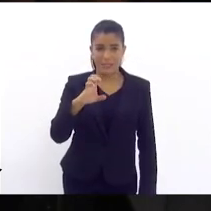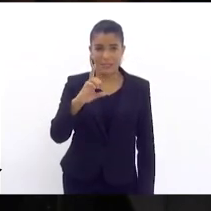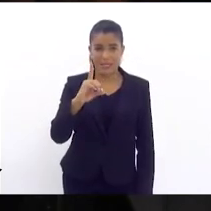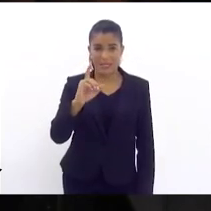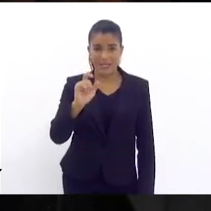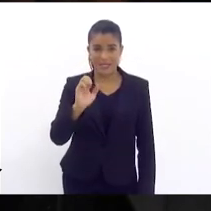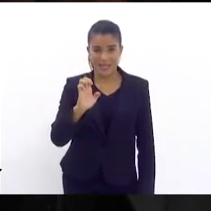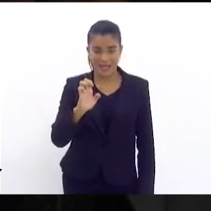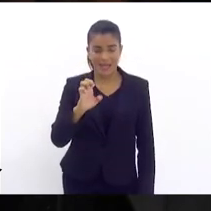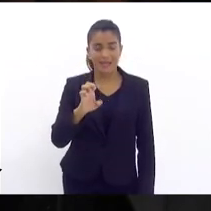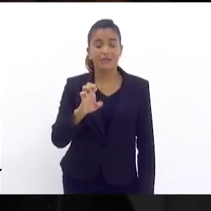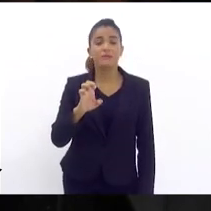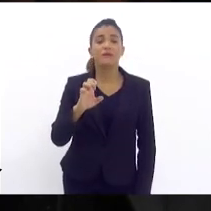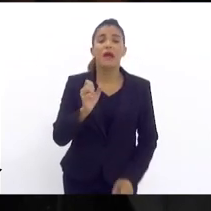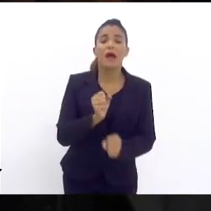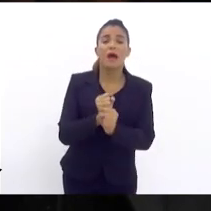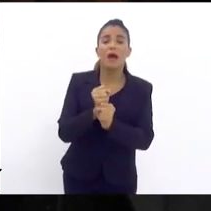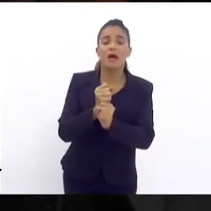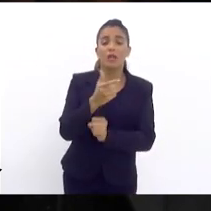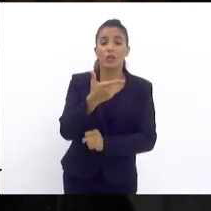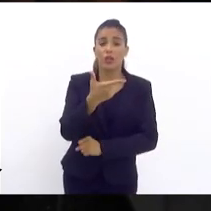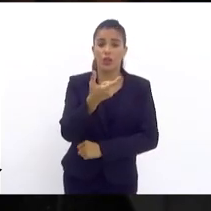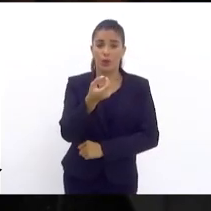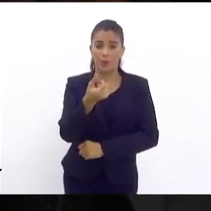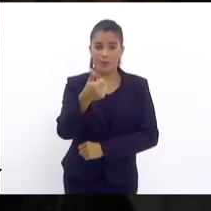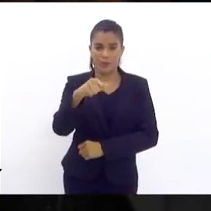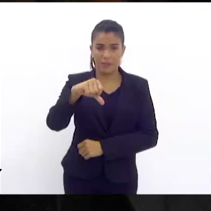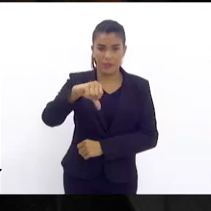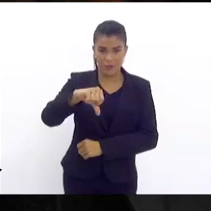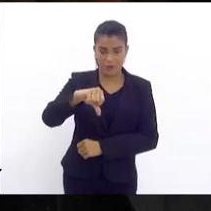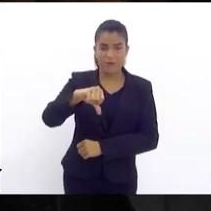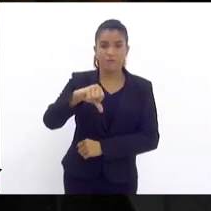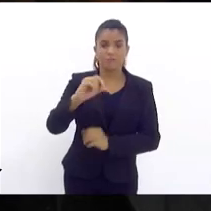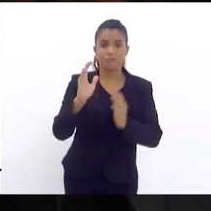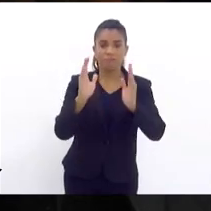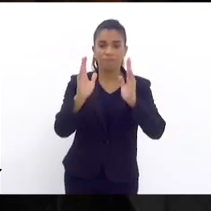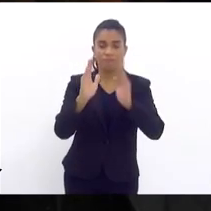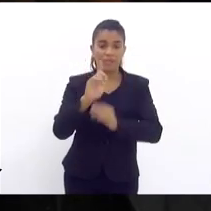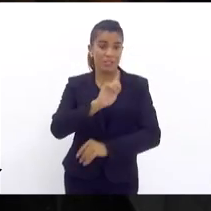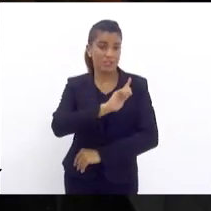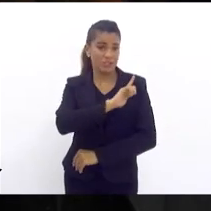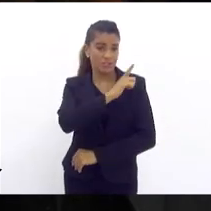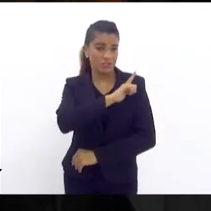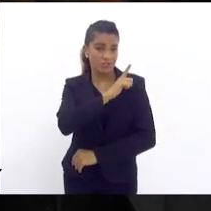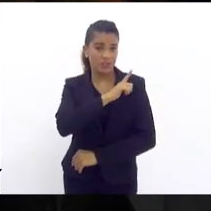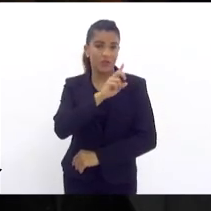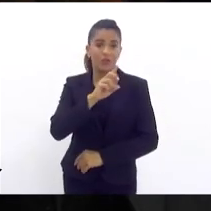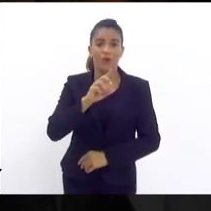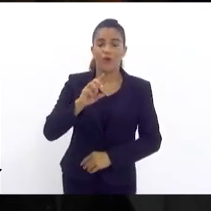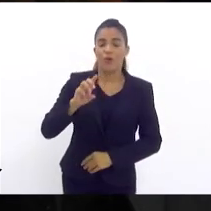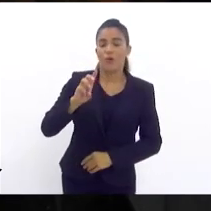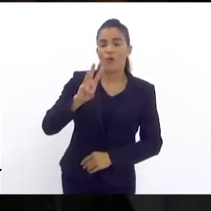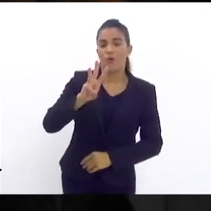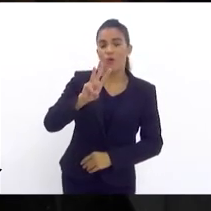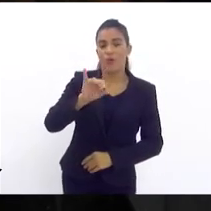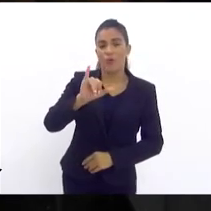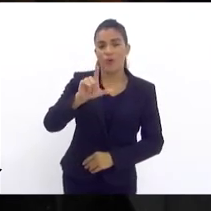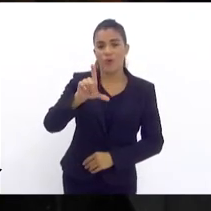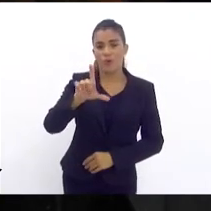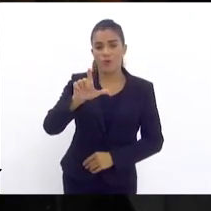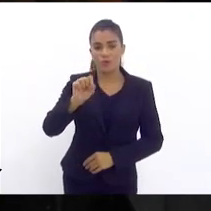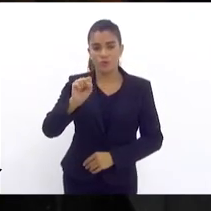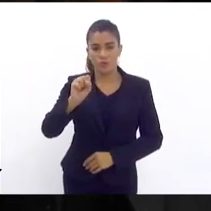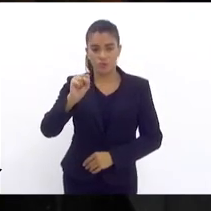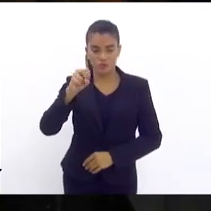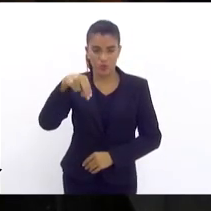2019 2019 na gestão do senhor Wilson witzel colher o